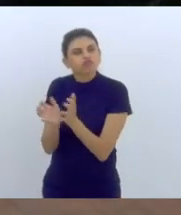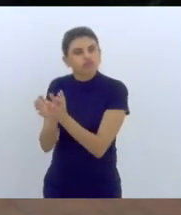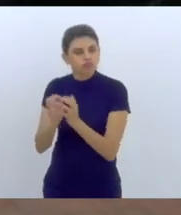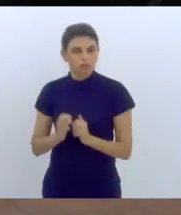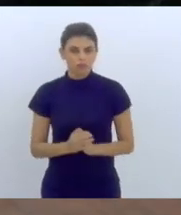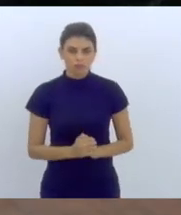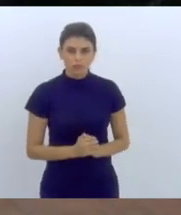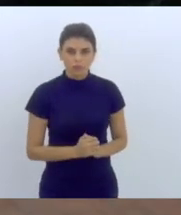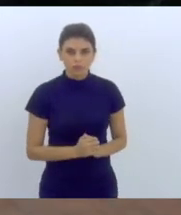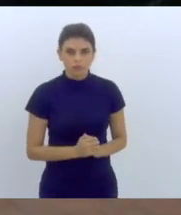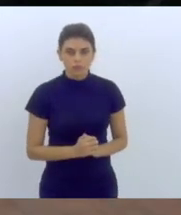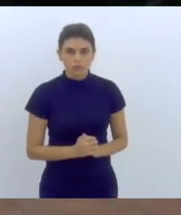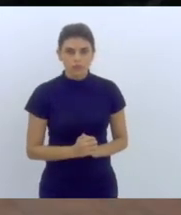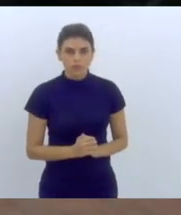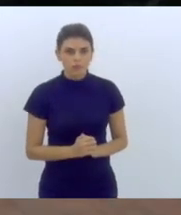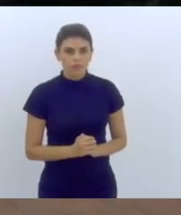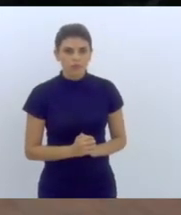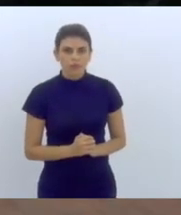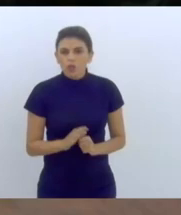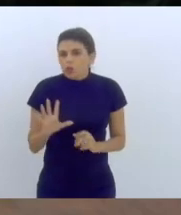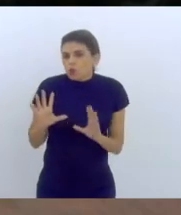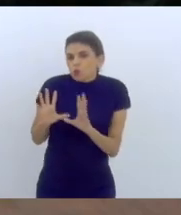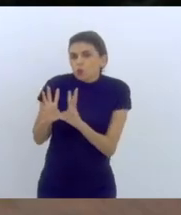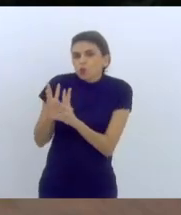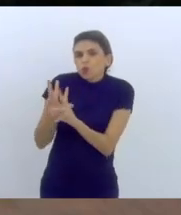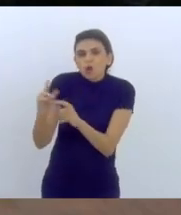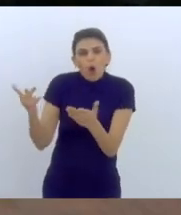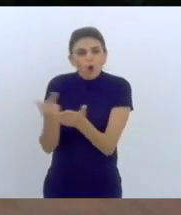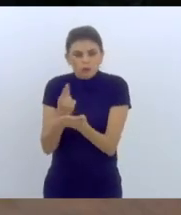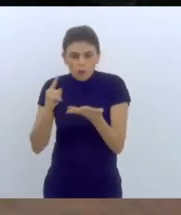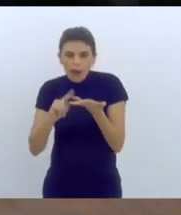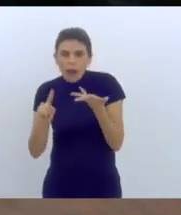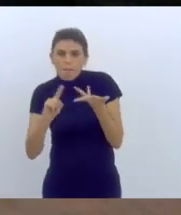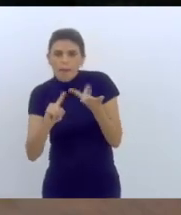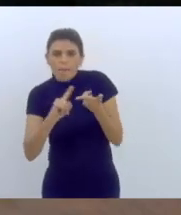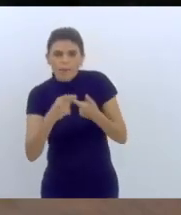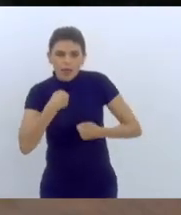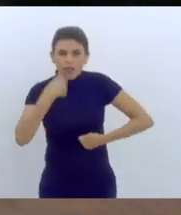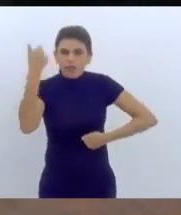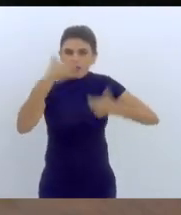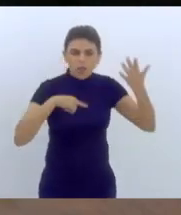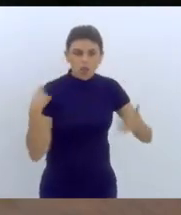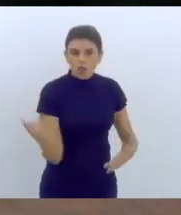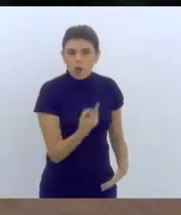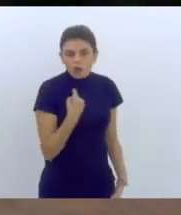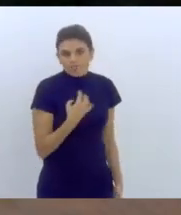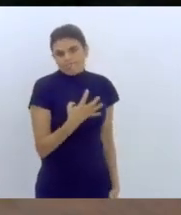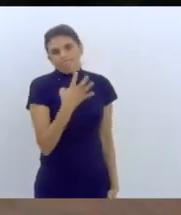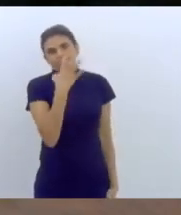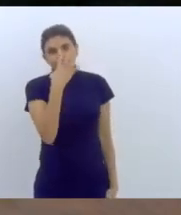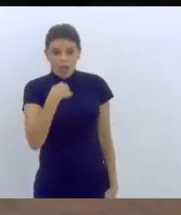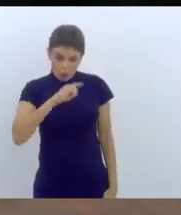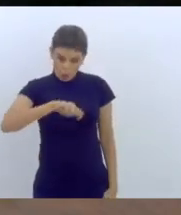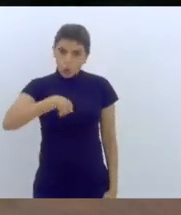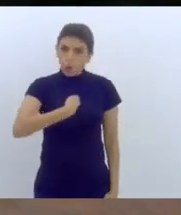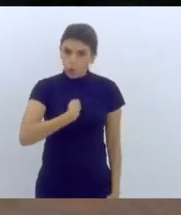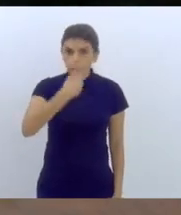Mas, apesar disso tudo, apesar dessa indignação, eu que sou